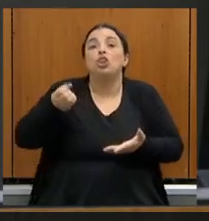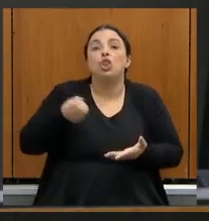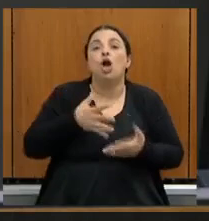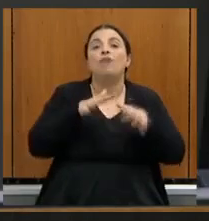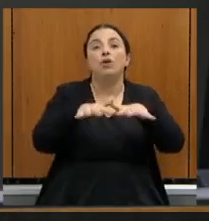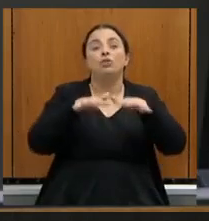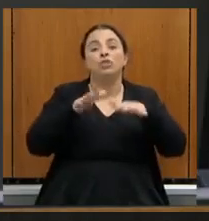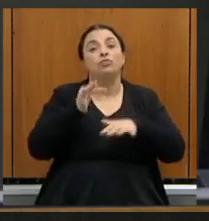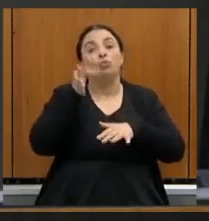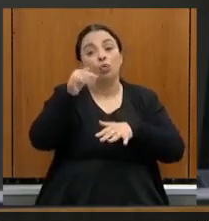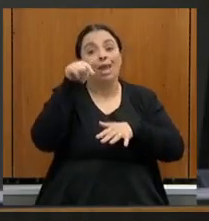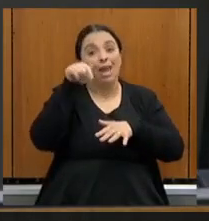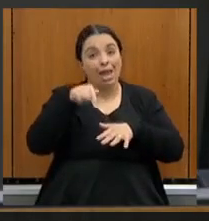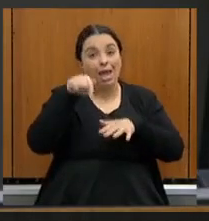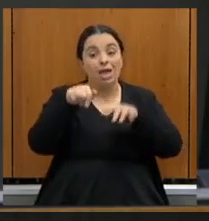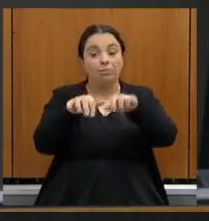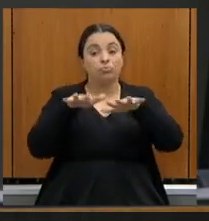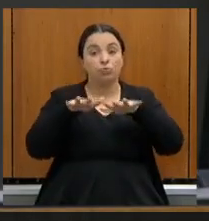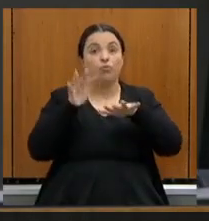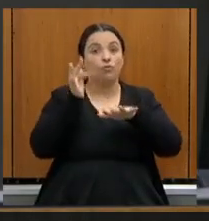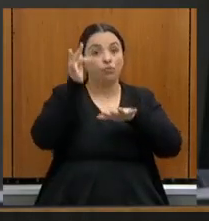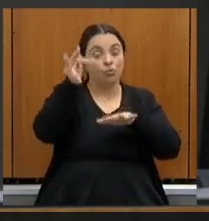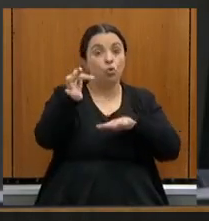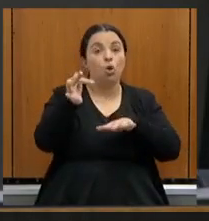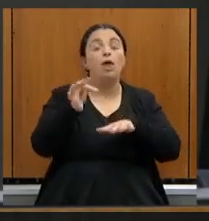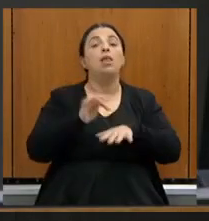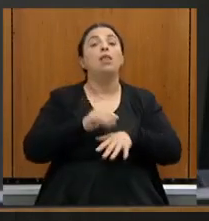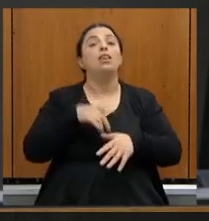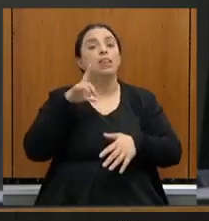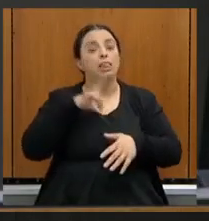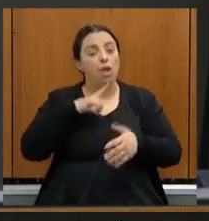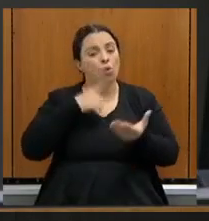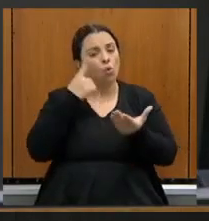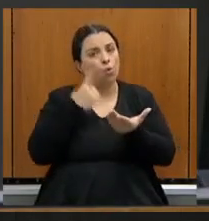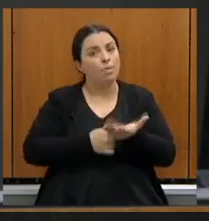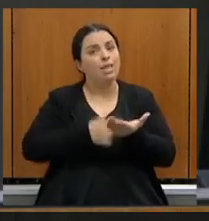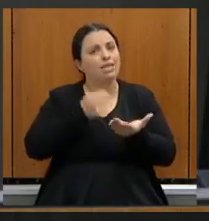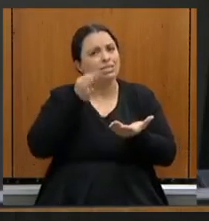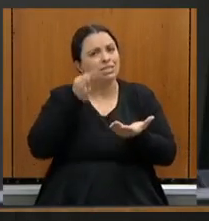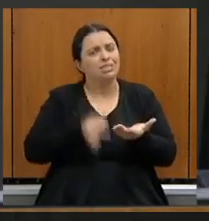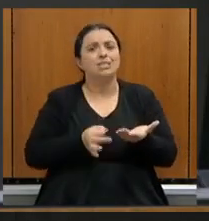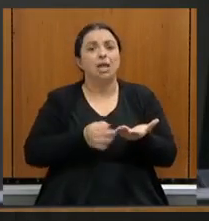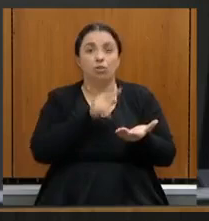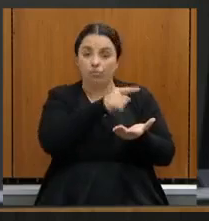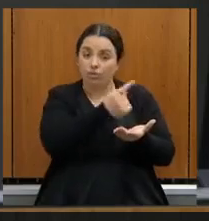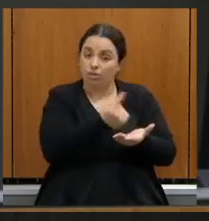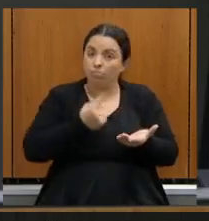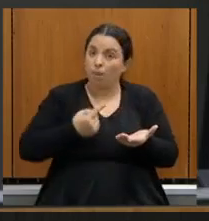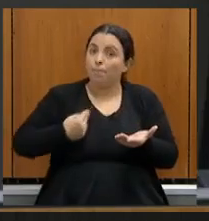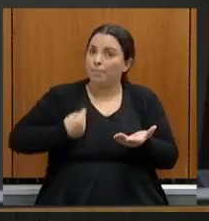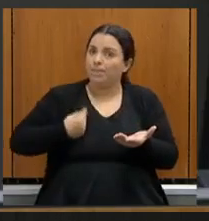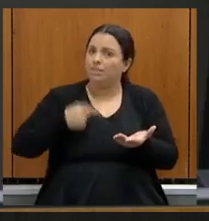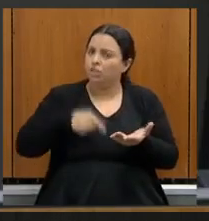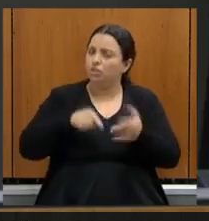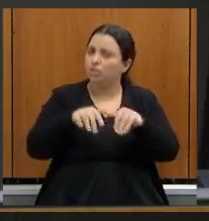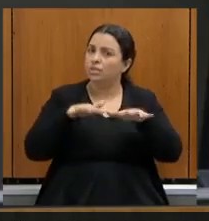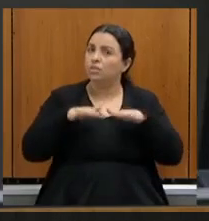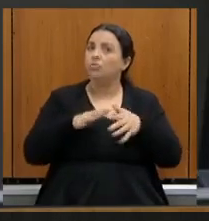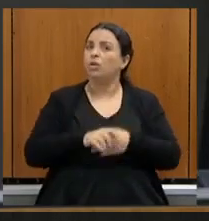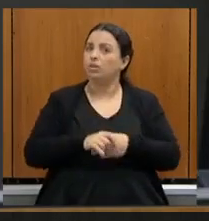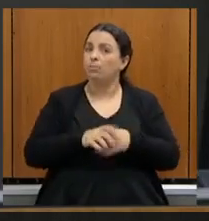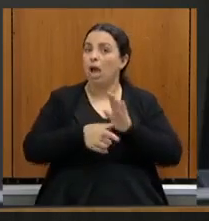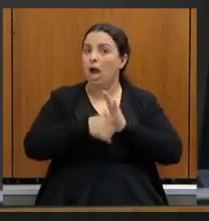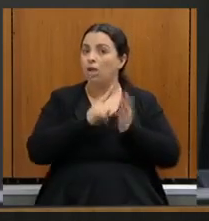e que aí nessa nova audiência seja paquetuado e combinado com a sua agenda para que o senhor esteja presente nessa audiência. então, porque eu acho que